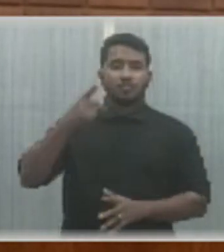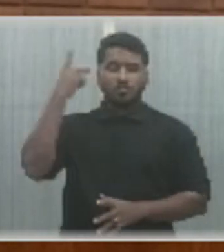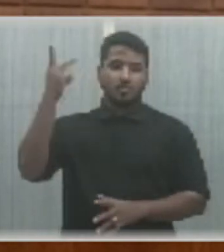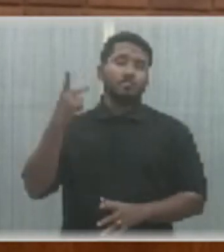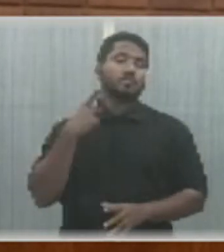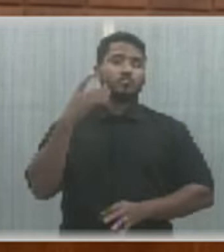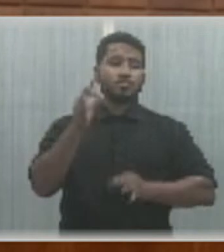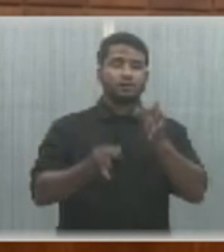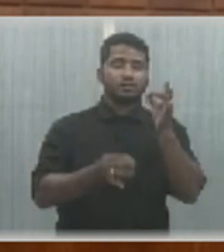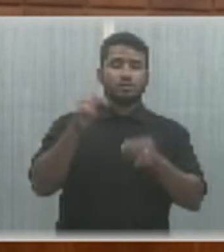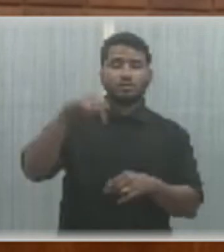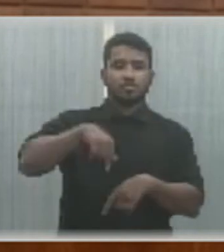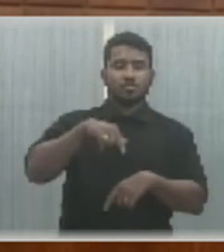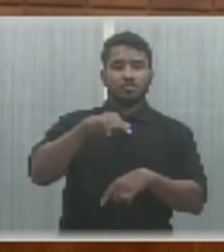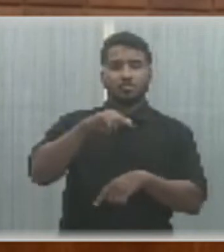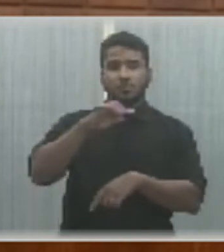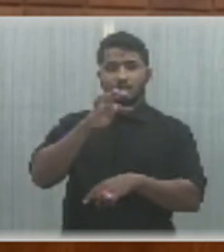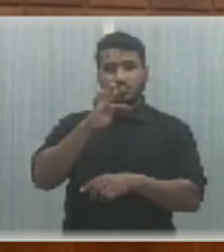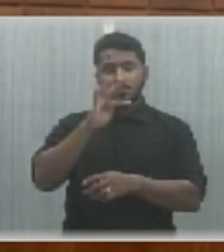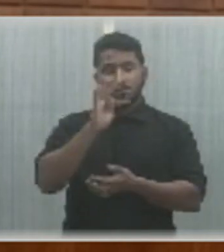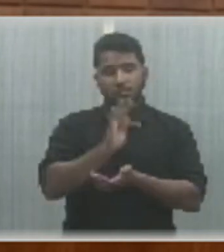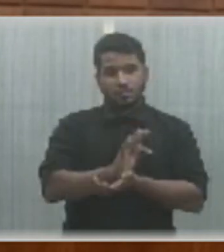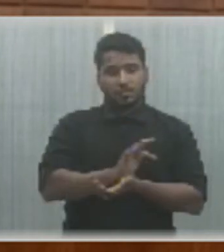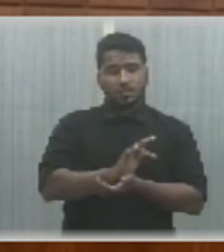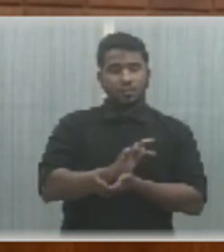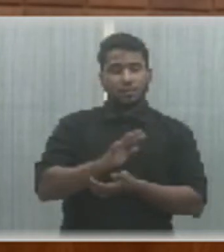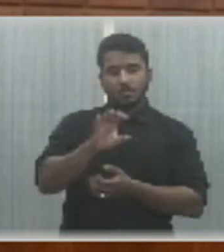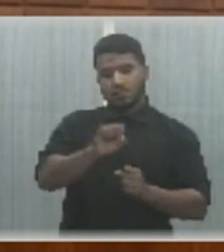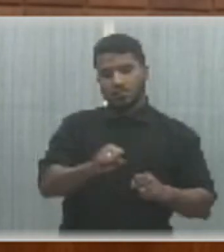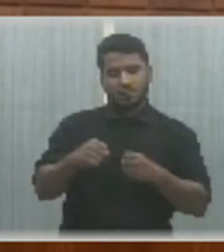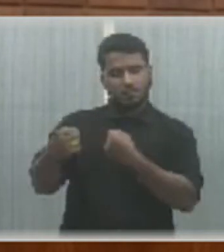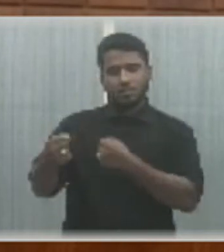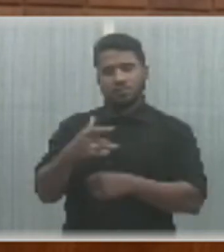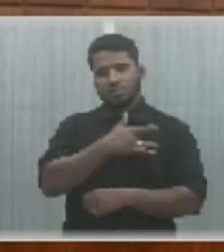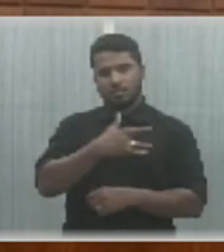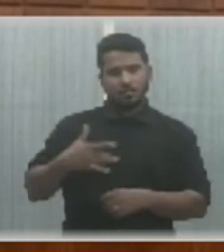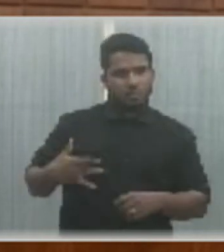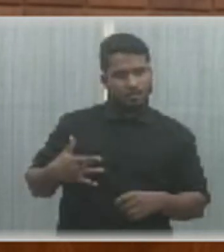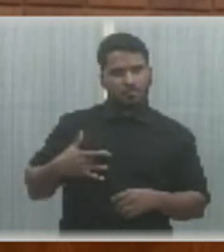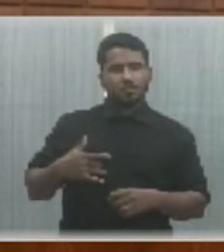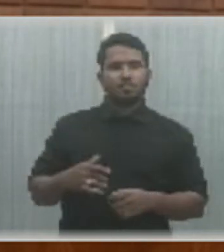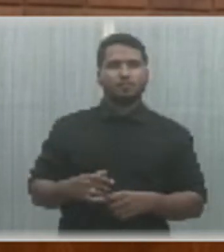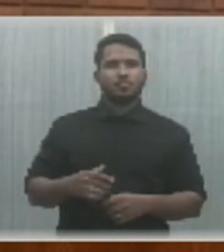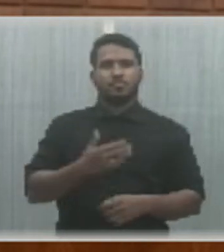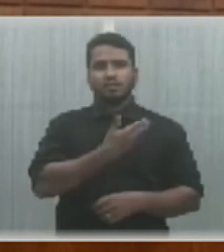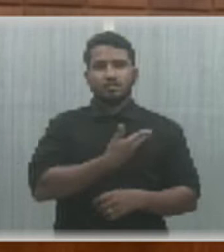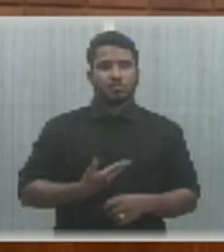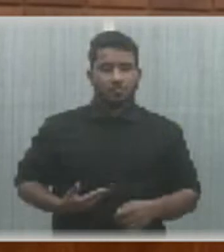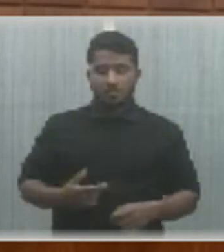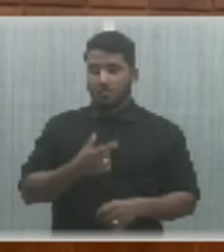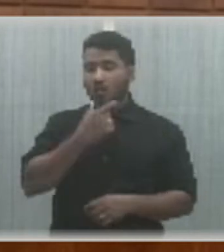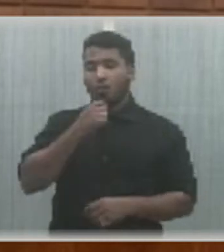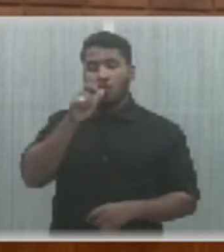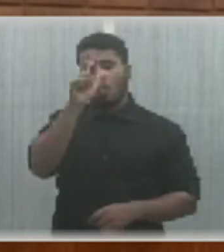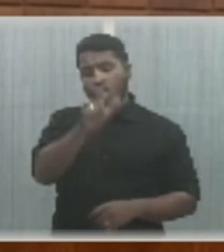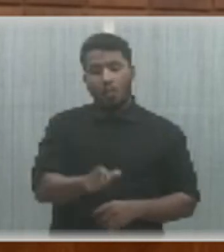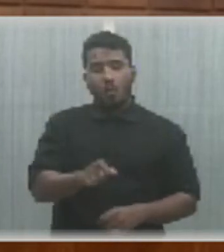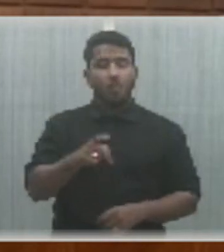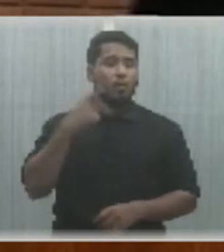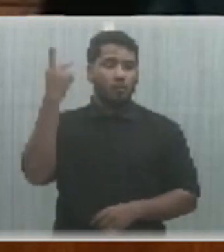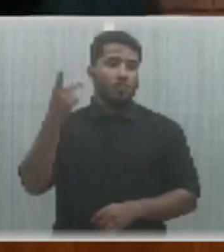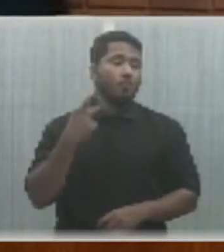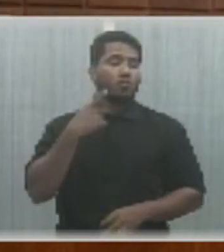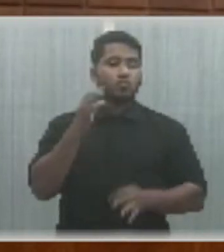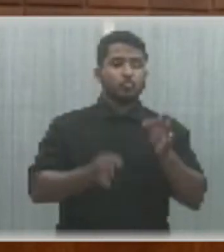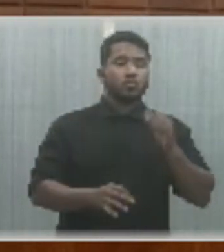de Teresina, especializada na defesa da saúde pública, na pessoa do promotor de justiça, Dr.